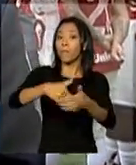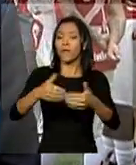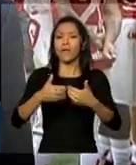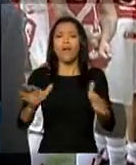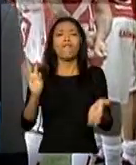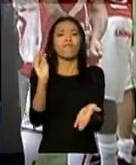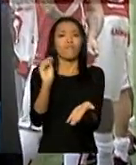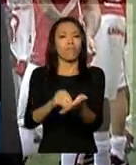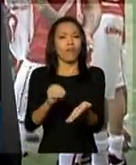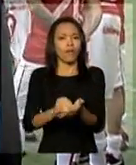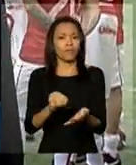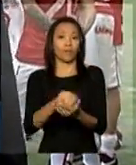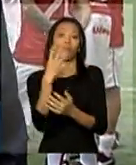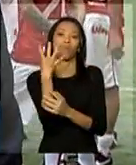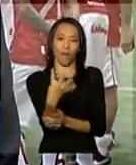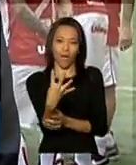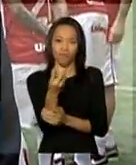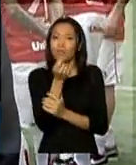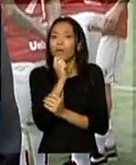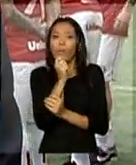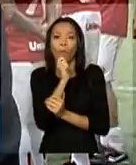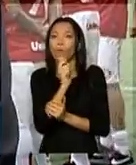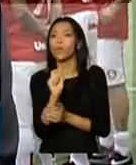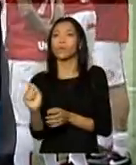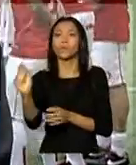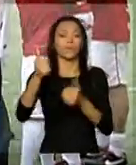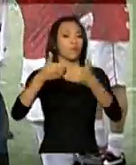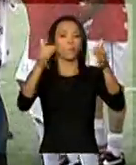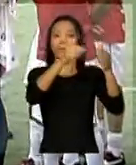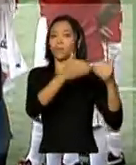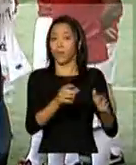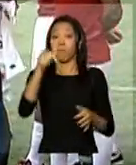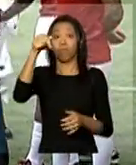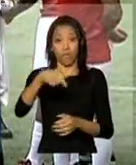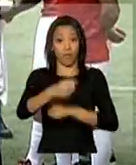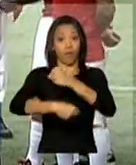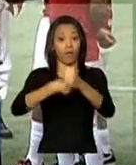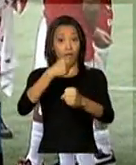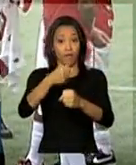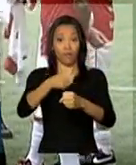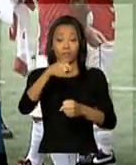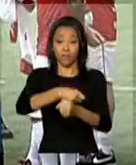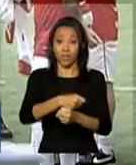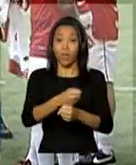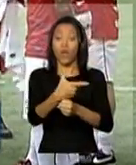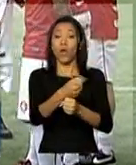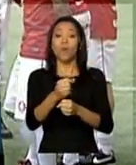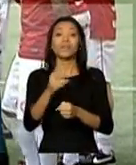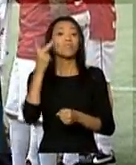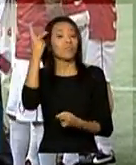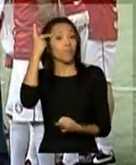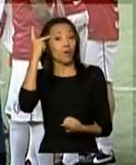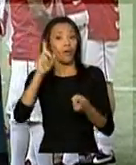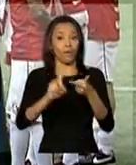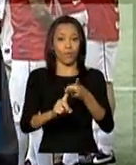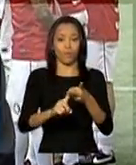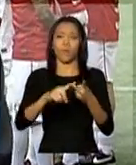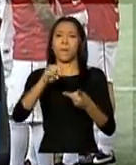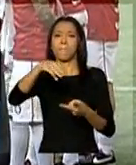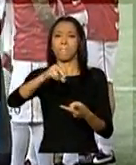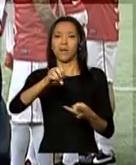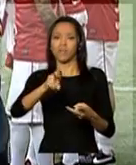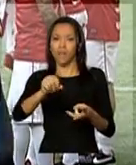apenas 4 arenas para serem inauguradas para a Copa do Mundo deste ano. As arenas de São Paulo,